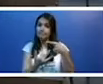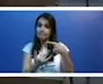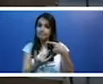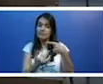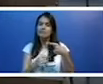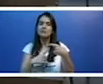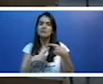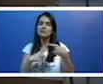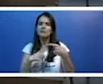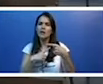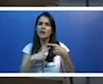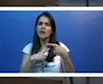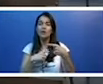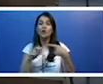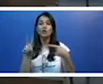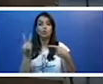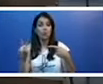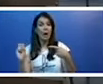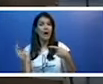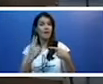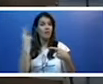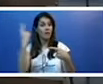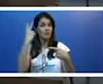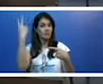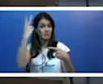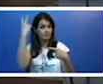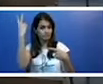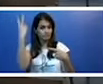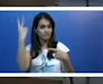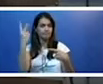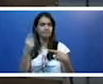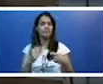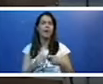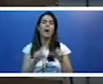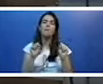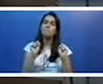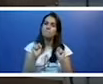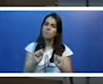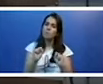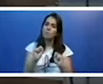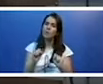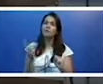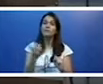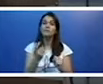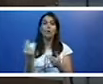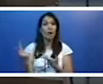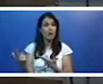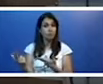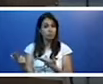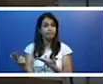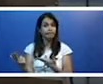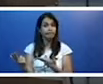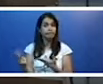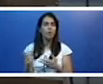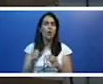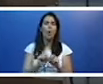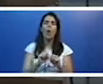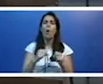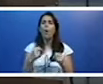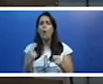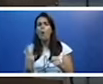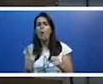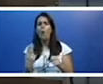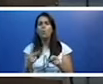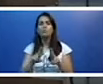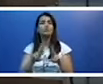envolve duas grandezas. Elas podem ser o mesmo tipo de grandeza, como pode ser um outro